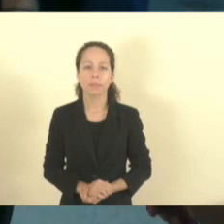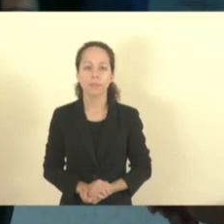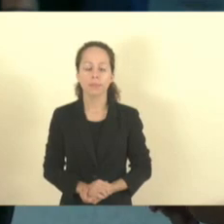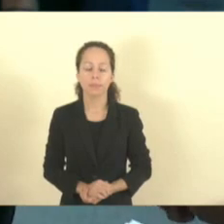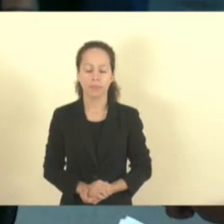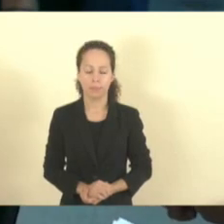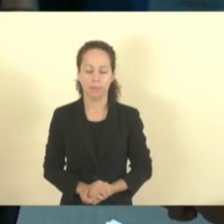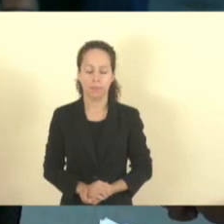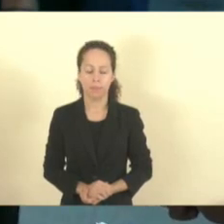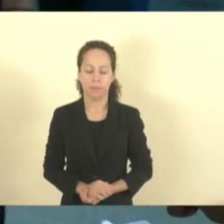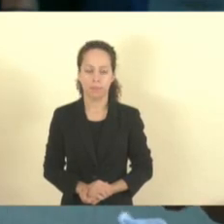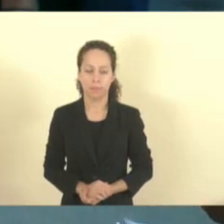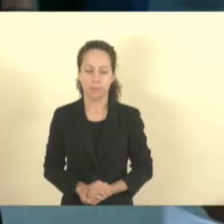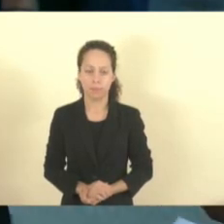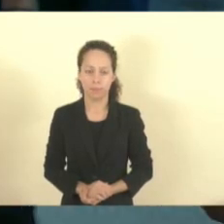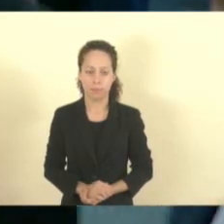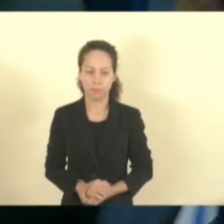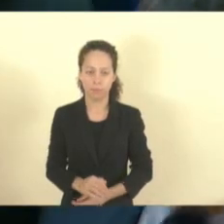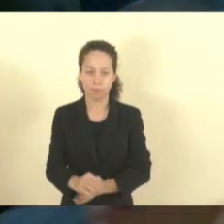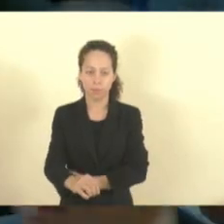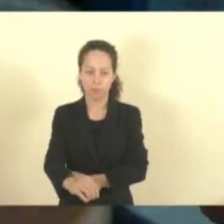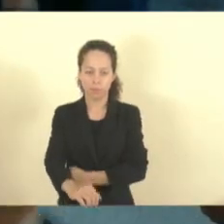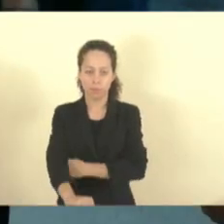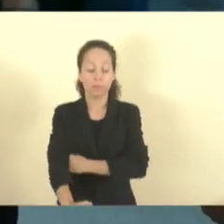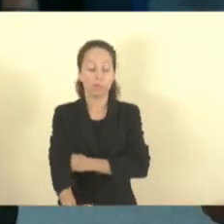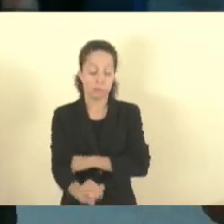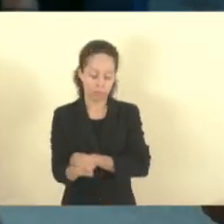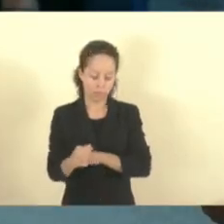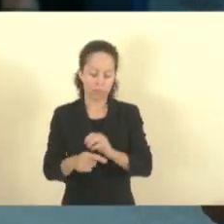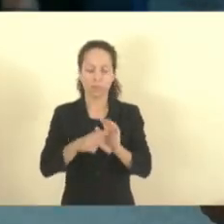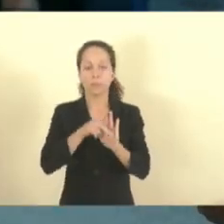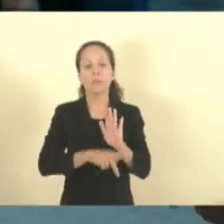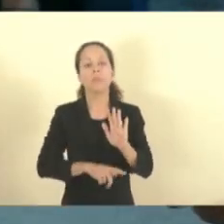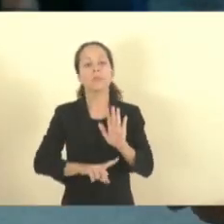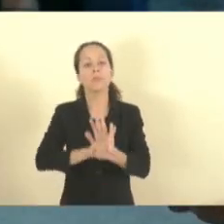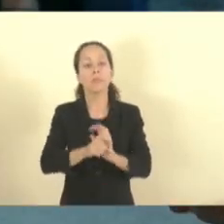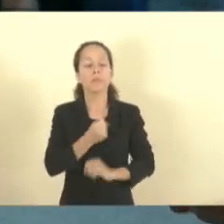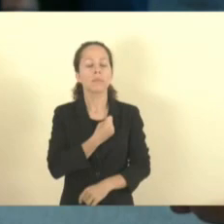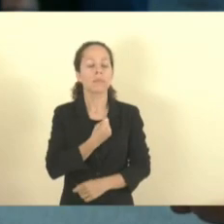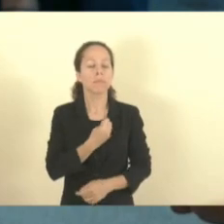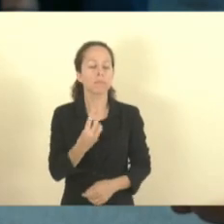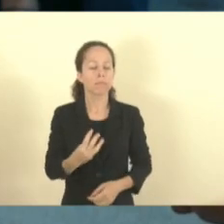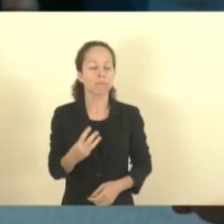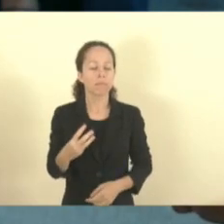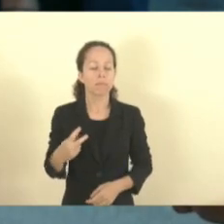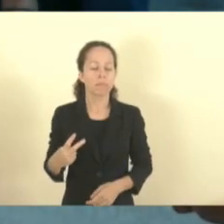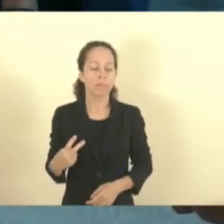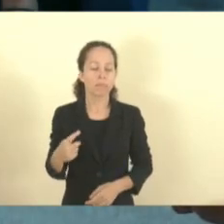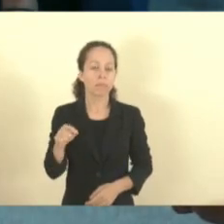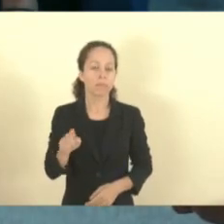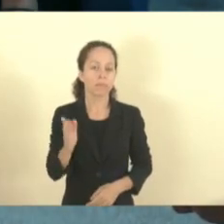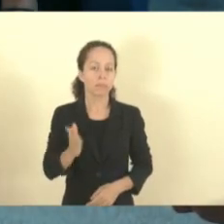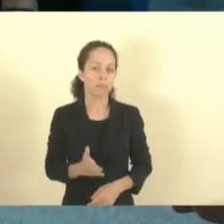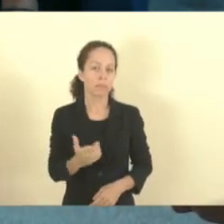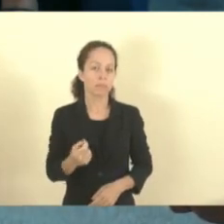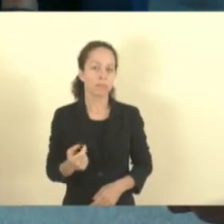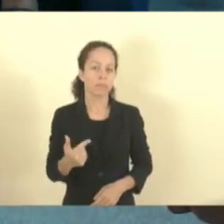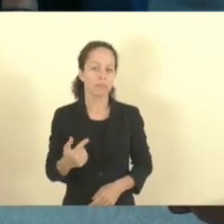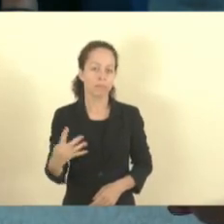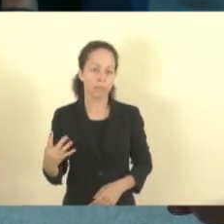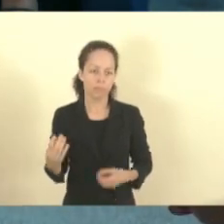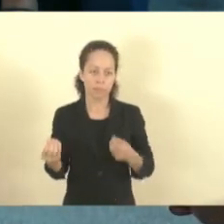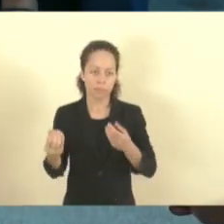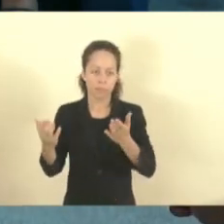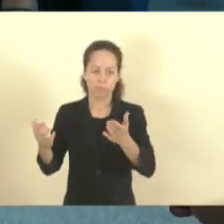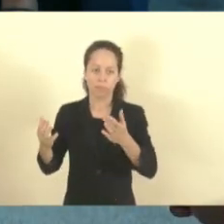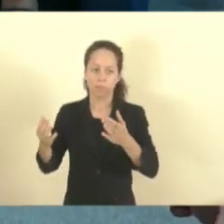Ok. Senhor presidente, projeto de lei número 32/2024, encaminhado para esta casa pelo excelentíssimo senhor governador